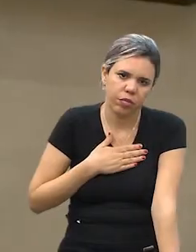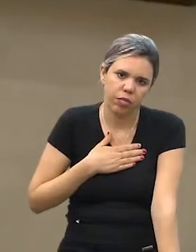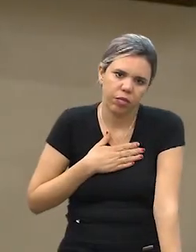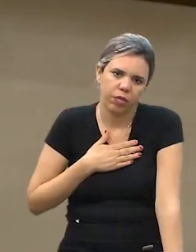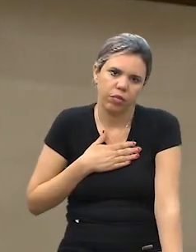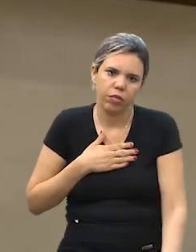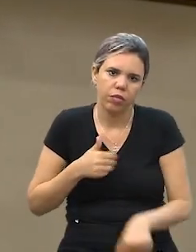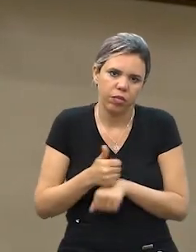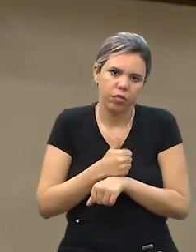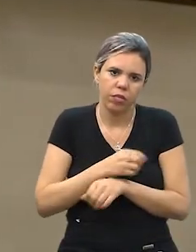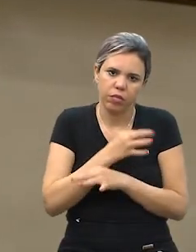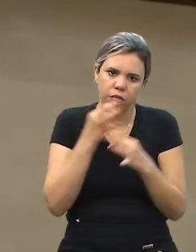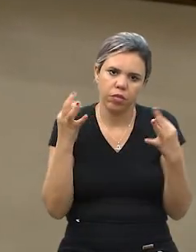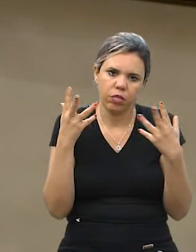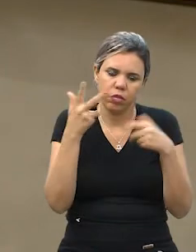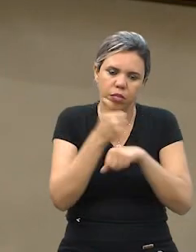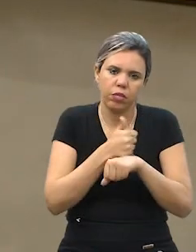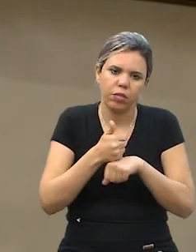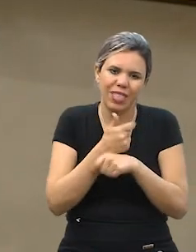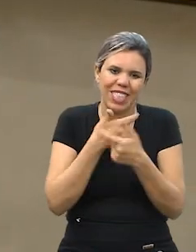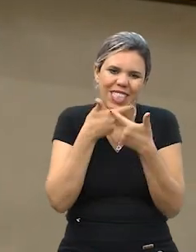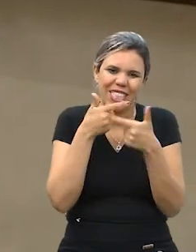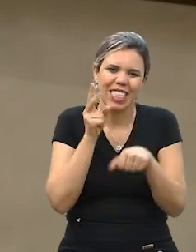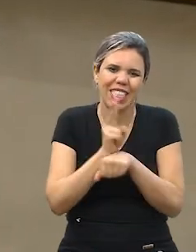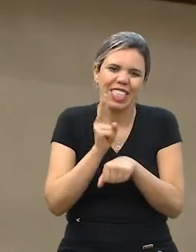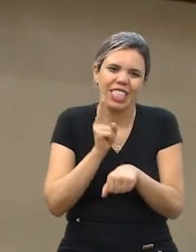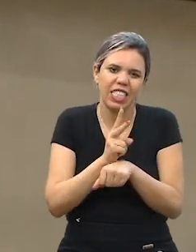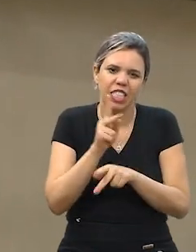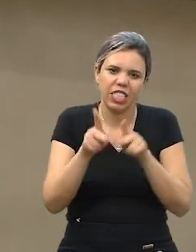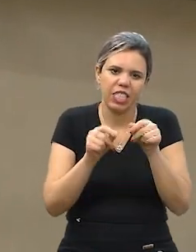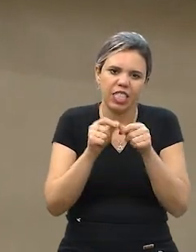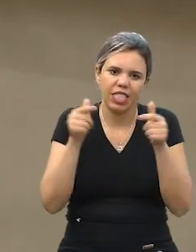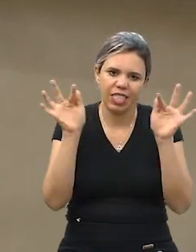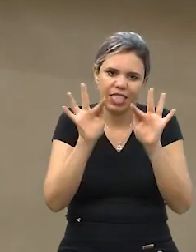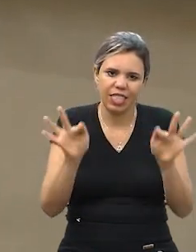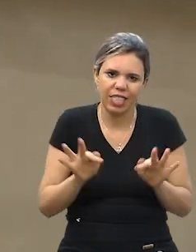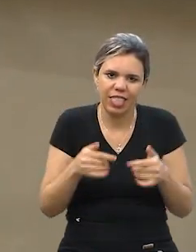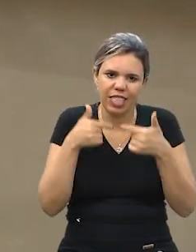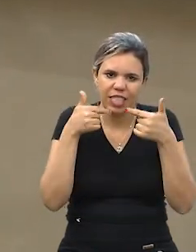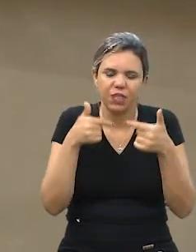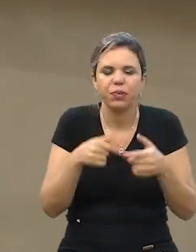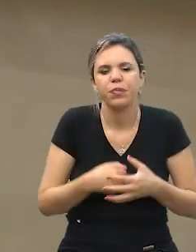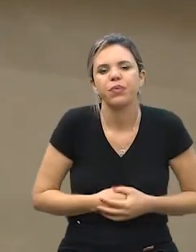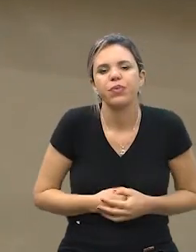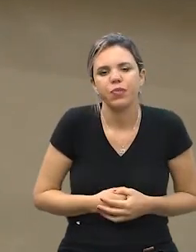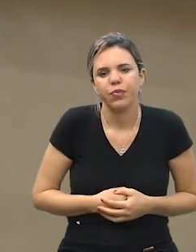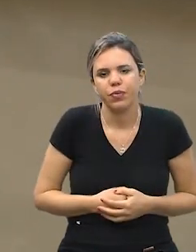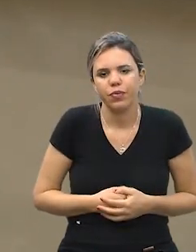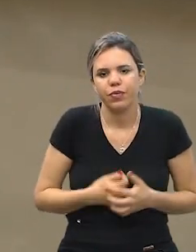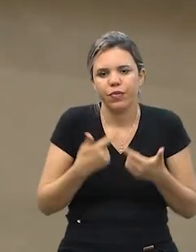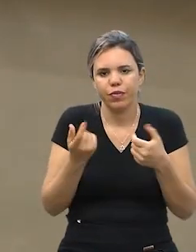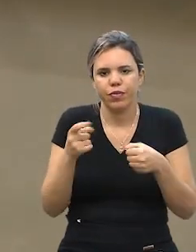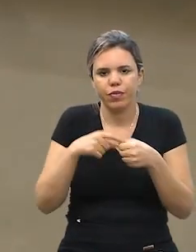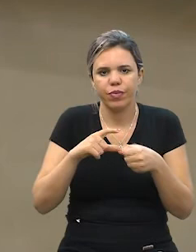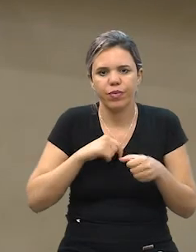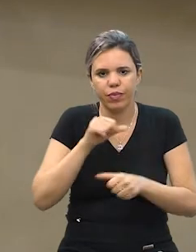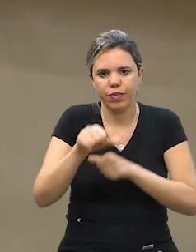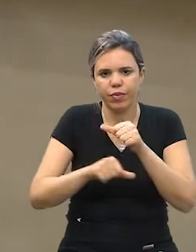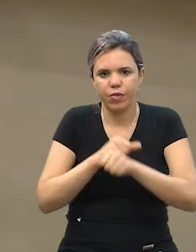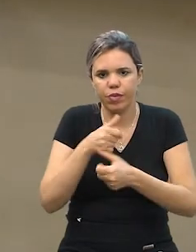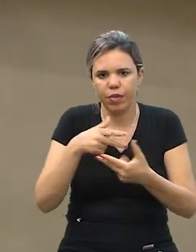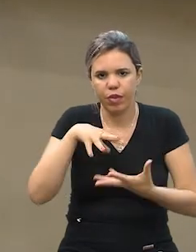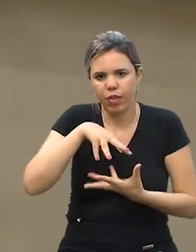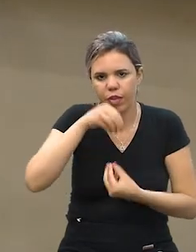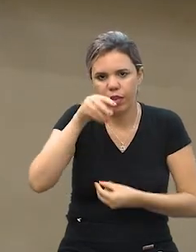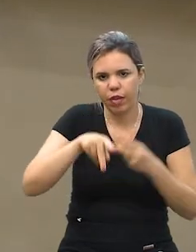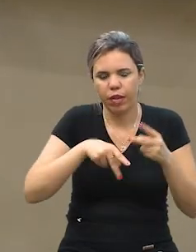é uma profissão linda. Cuidar de sorrisos e fazer as pessoas felizes pelo sorriso transforma a alma